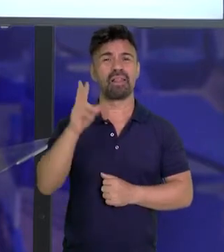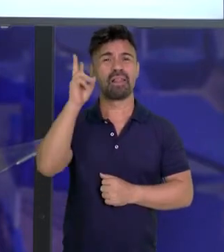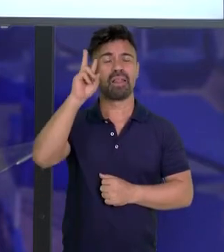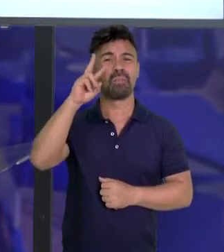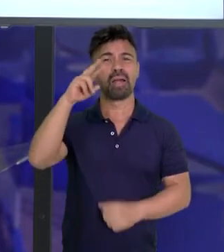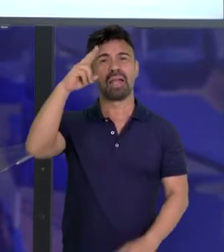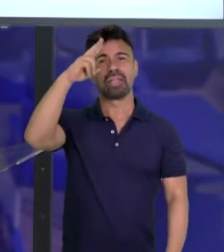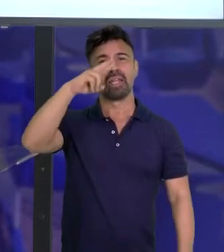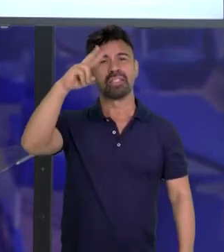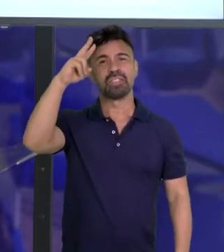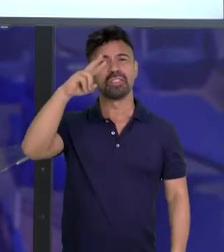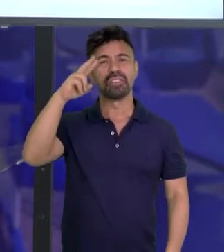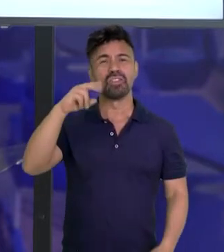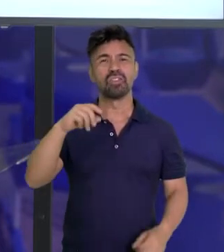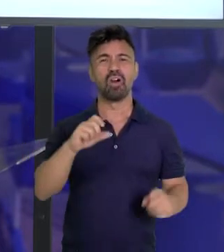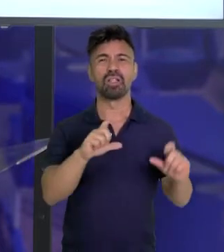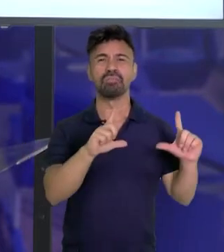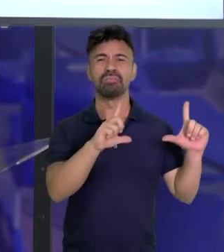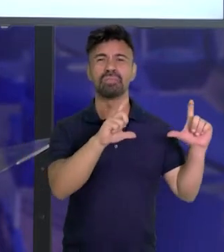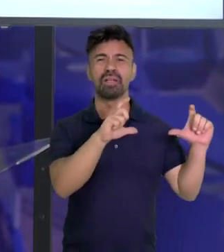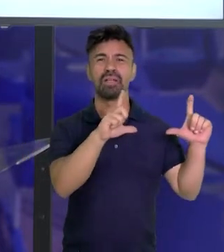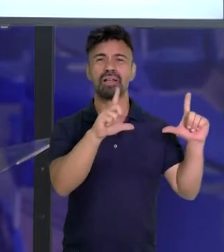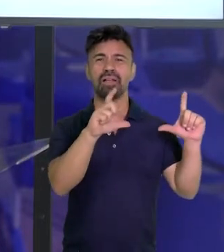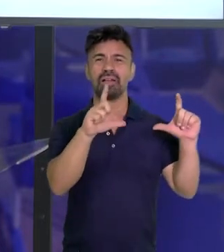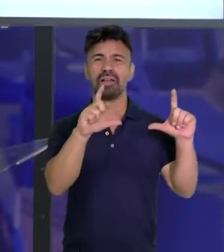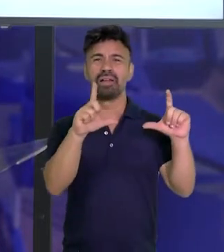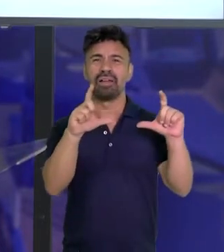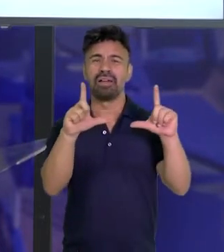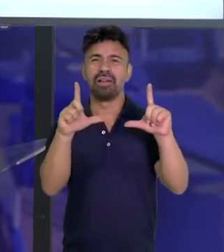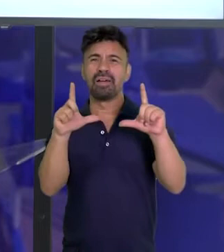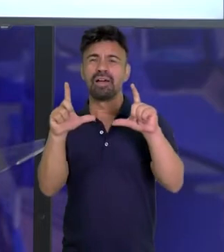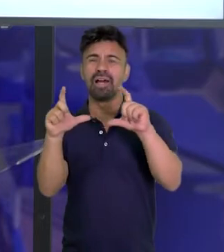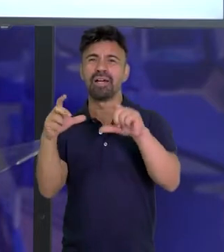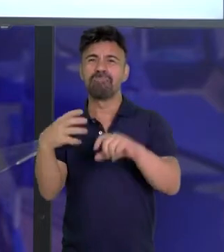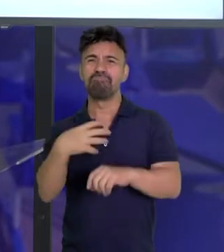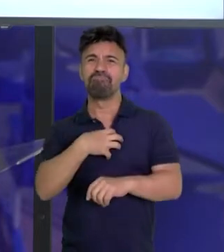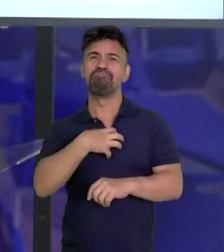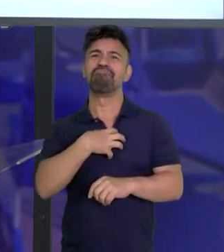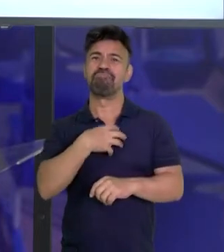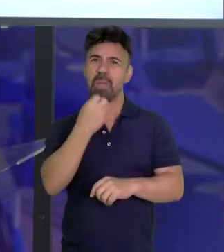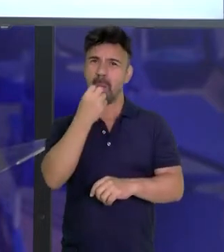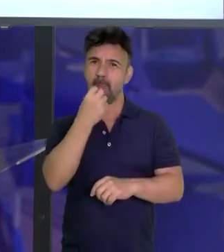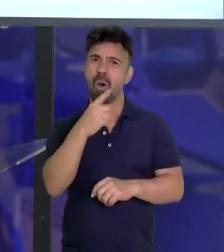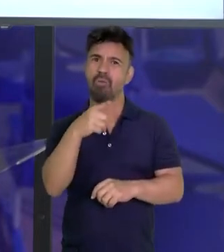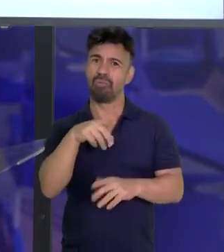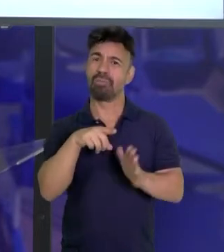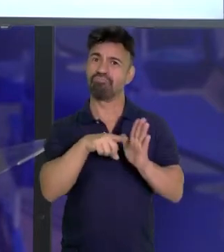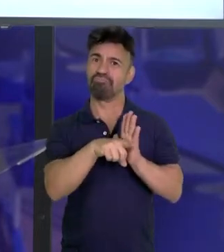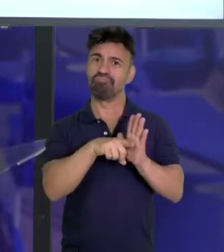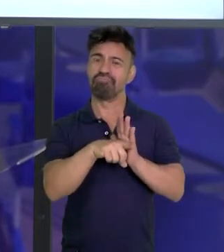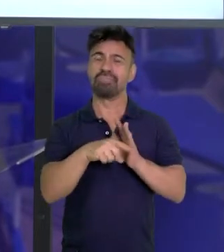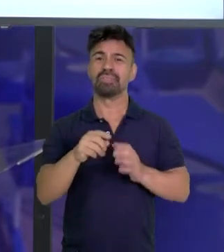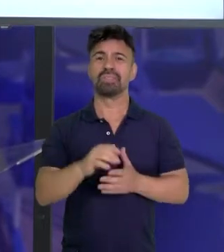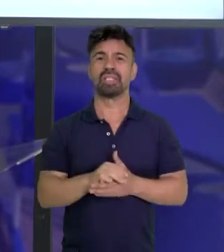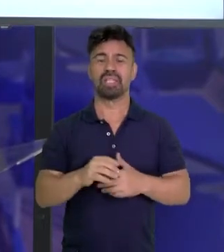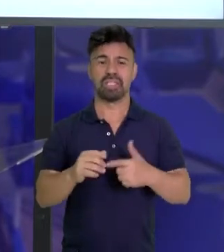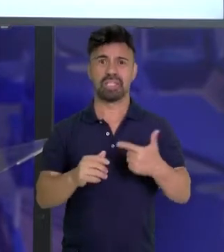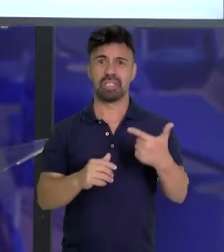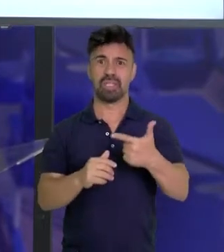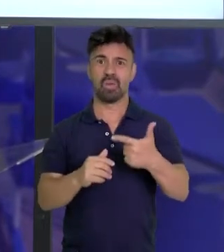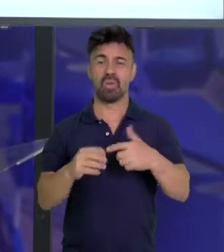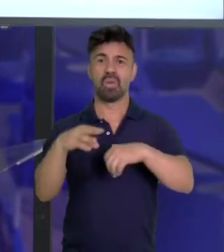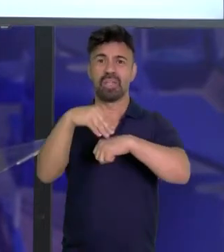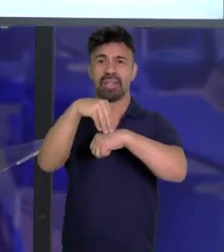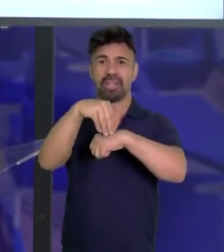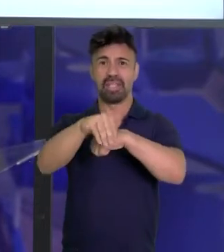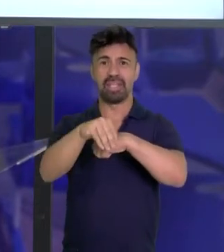na perspectiva das fotografias mais impactantes que já foram tiradas. Vale muito a pena conferir. A segunda dica de hoje, quando